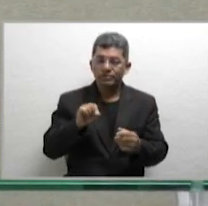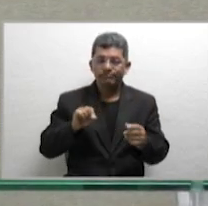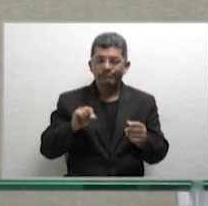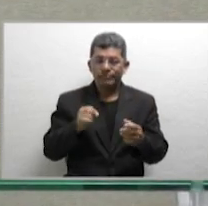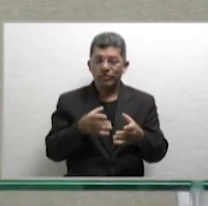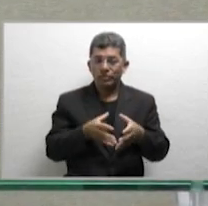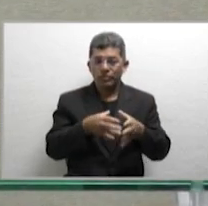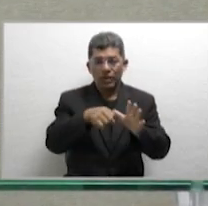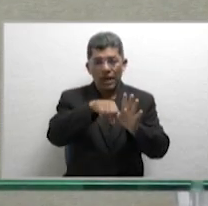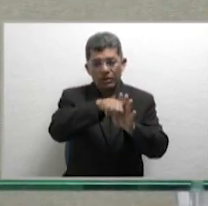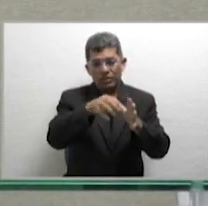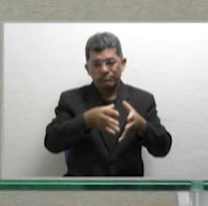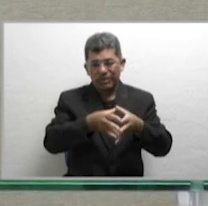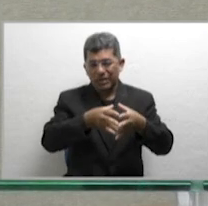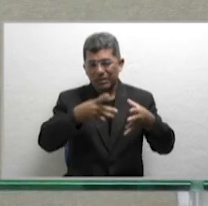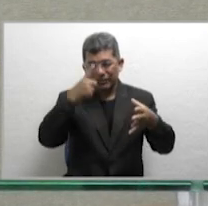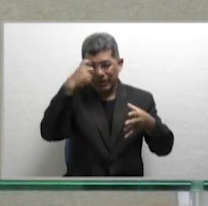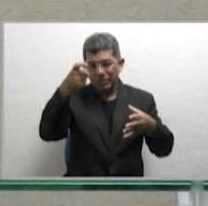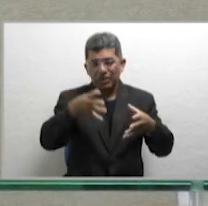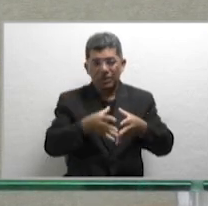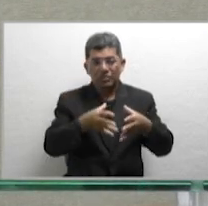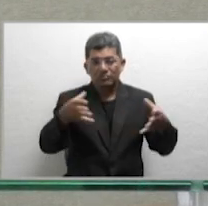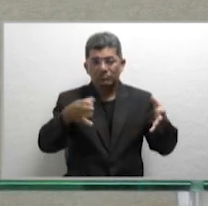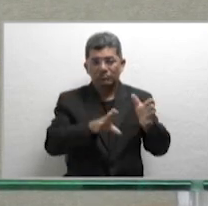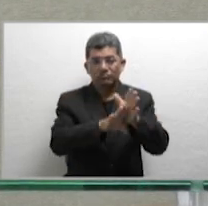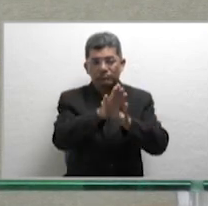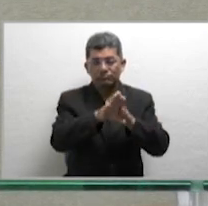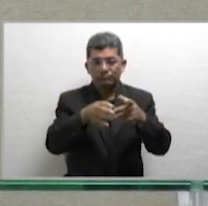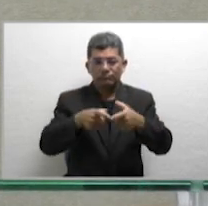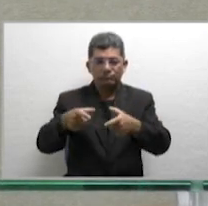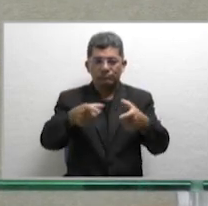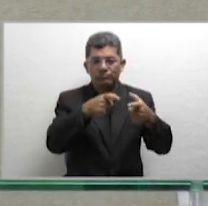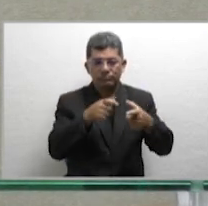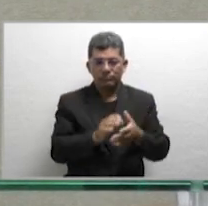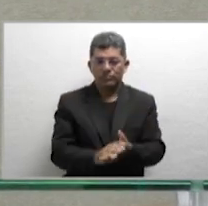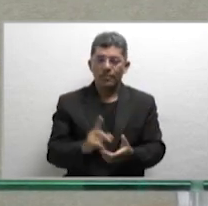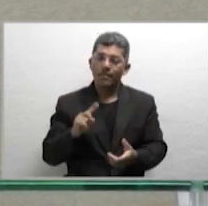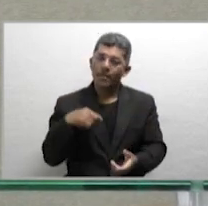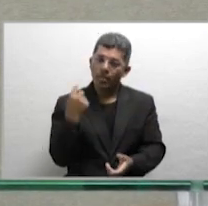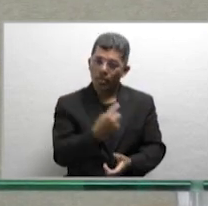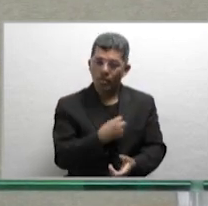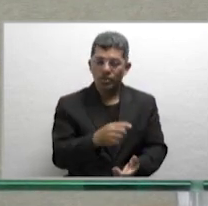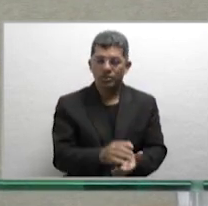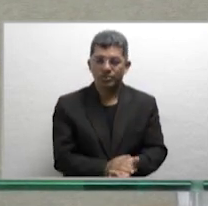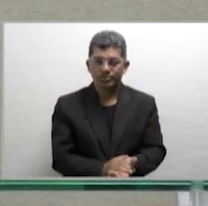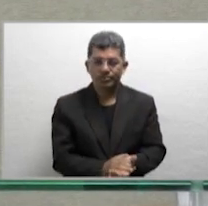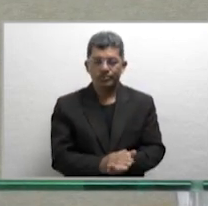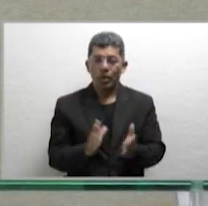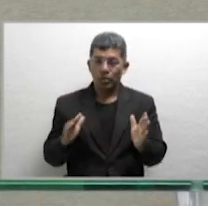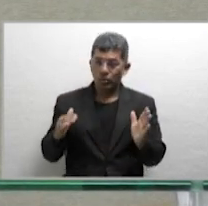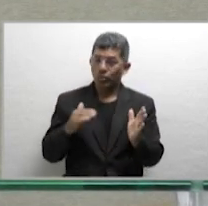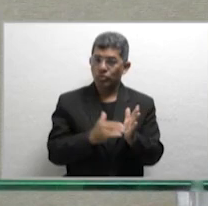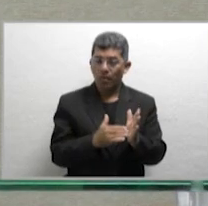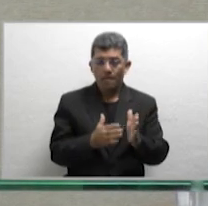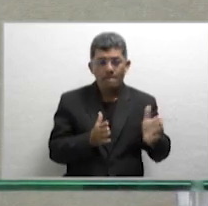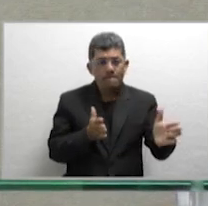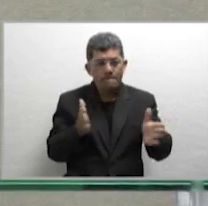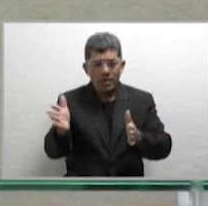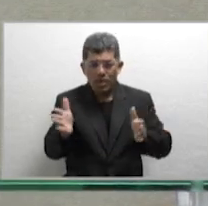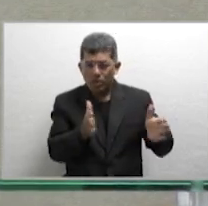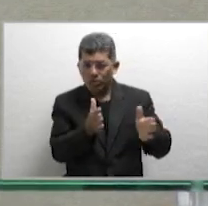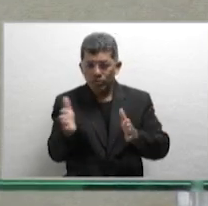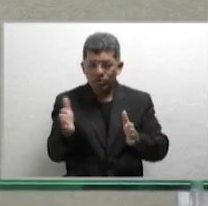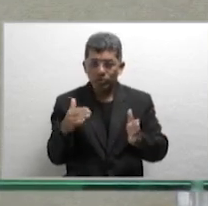alto índice de violência em diversos locais. Nós, no último período, ou seja, no último